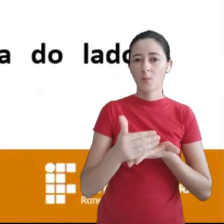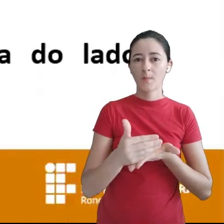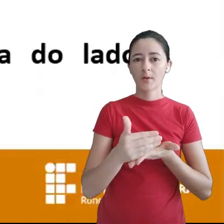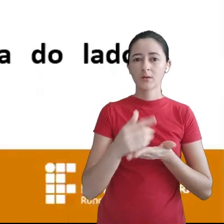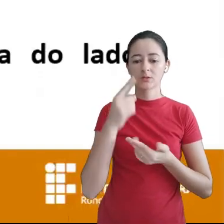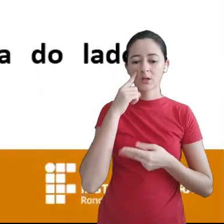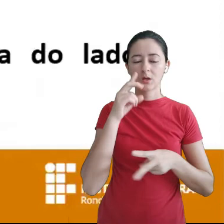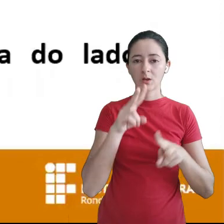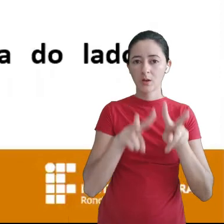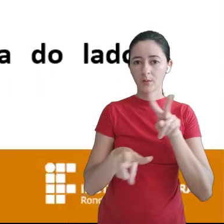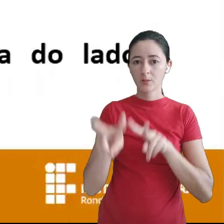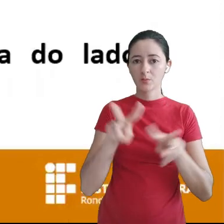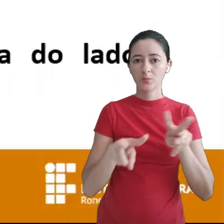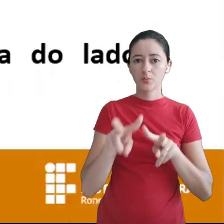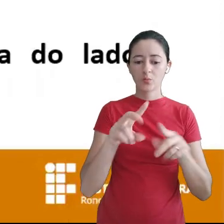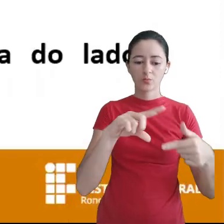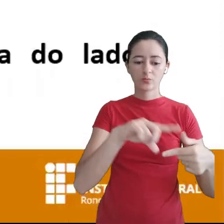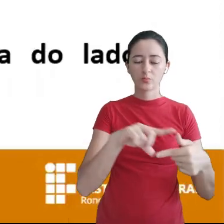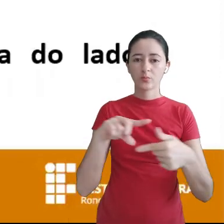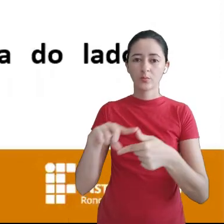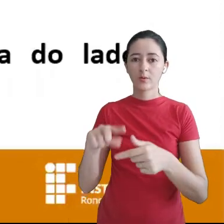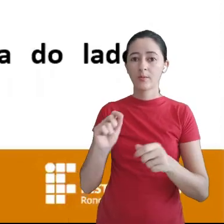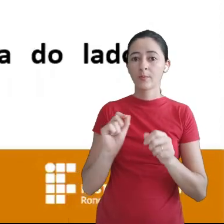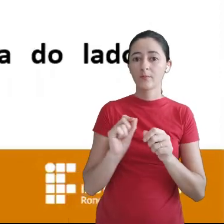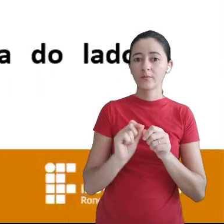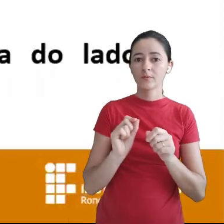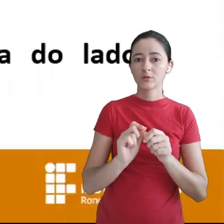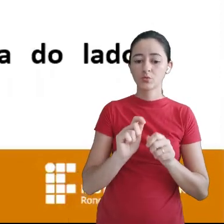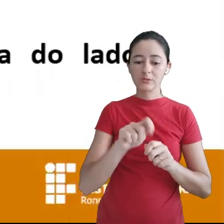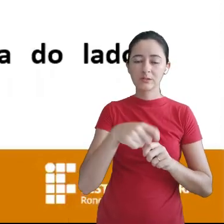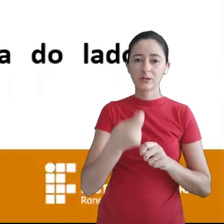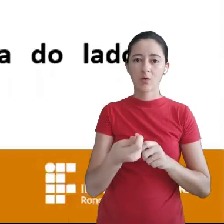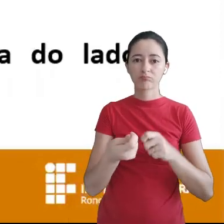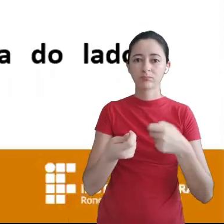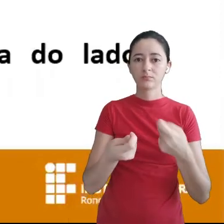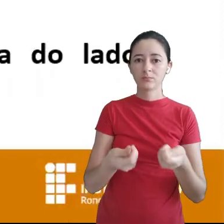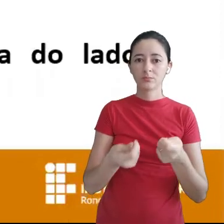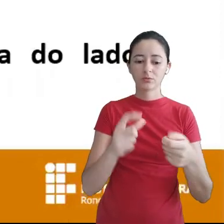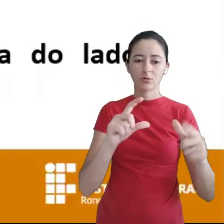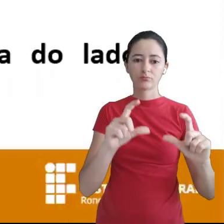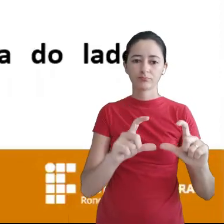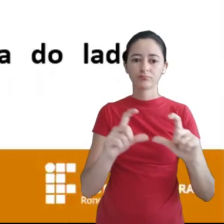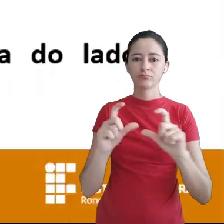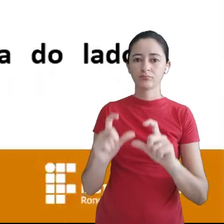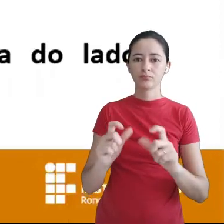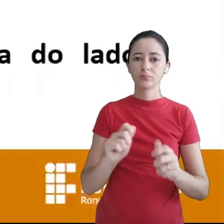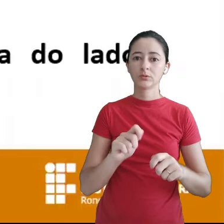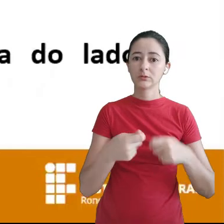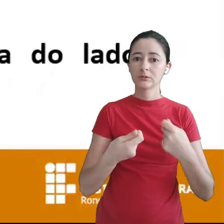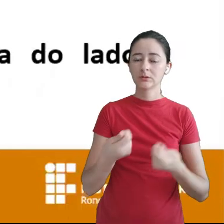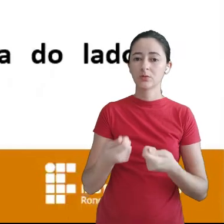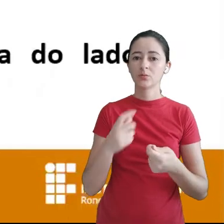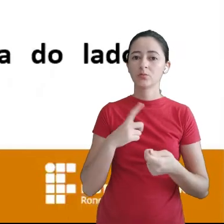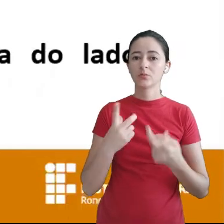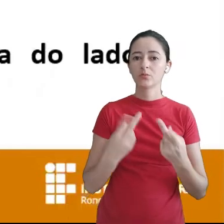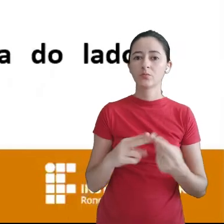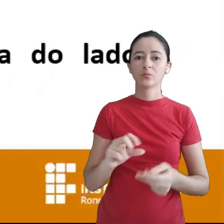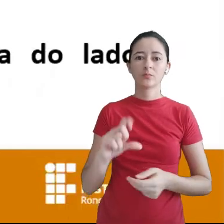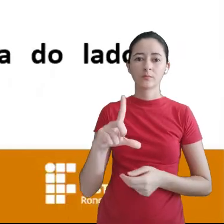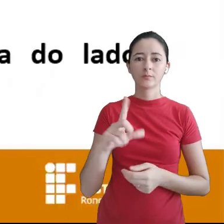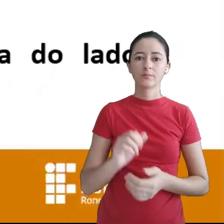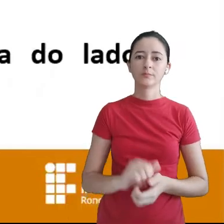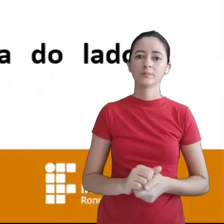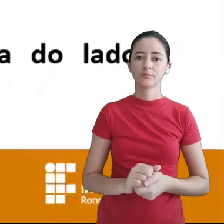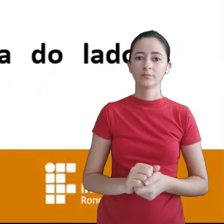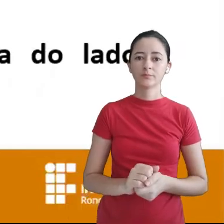Regra 2, eu inicio a leitura em uma tabela para colocar o sinal na outra. Então, eu inicio a leitura aqui para colocar o sinal nessa